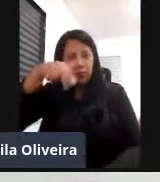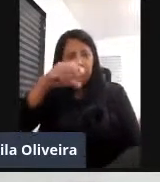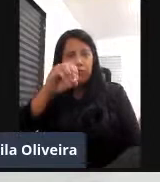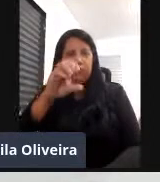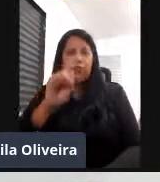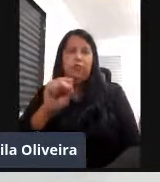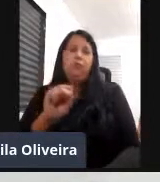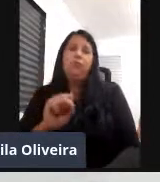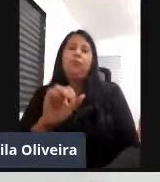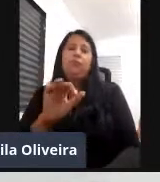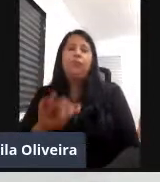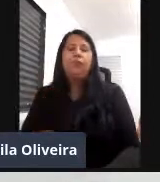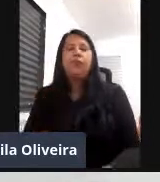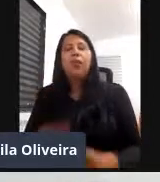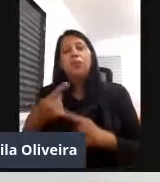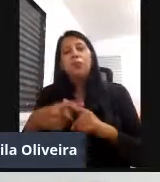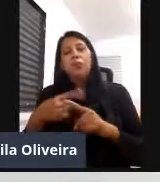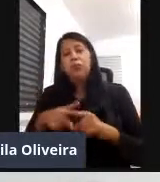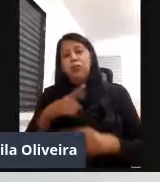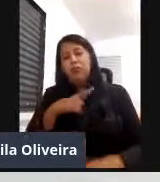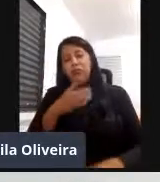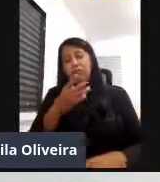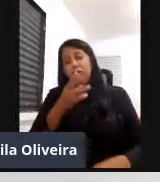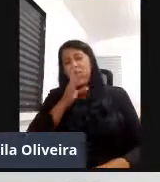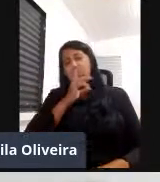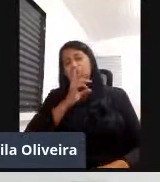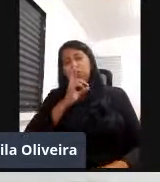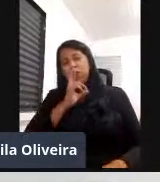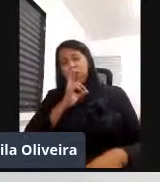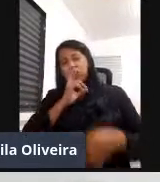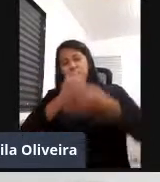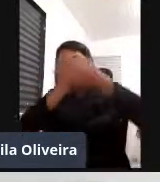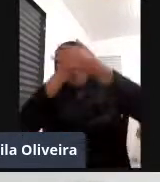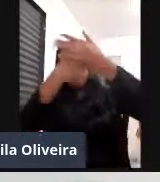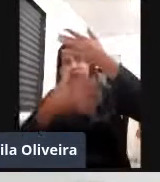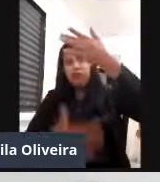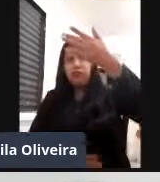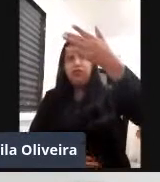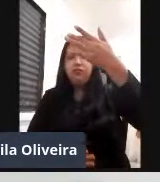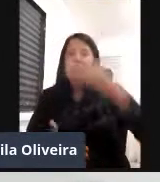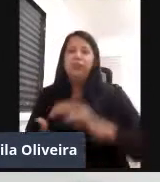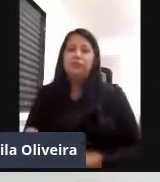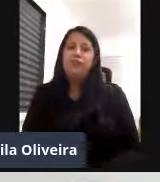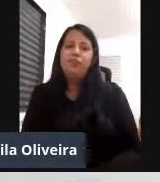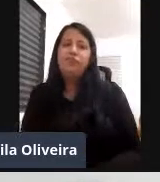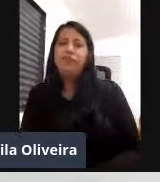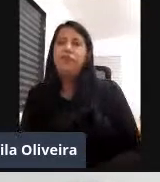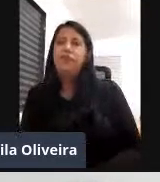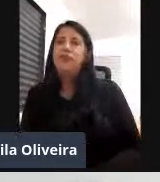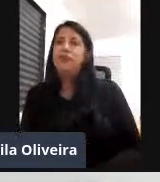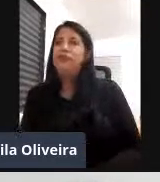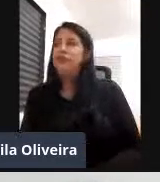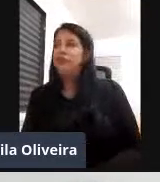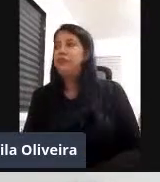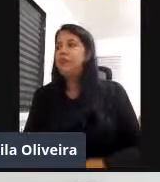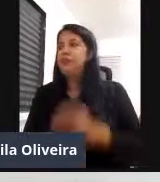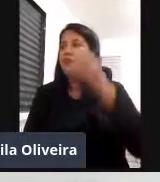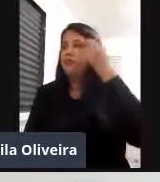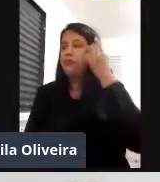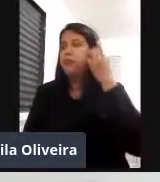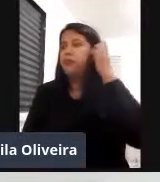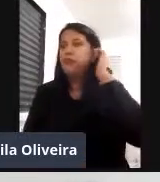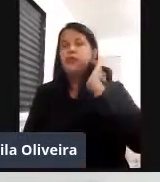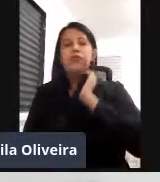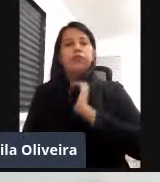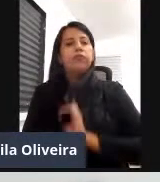são muitos resultados. Como é que a gente vai ler e compilar todos esses materiais? E às vezes nem é exatamente do que a gente